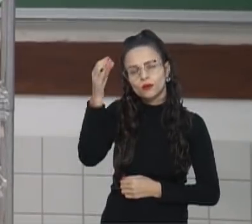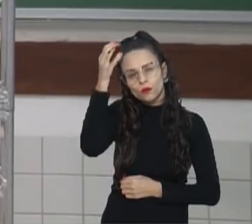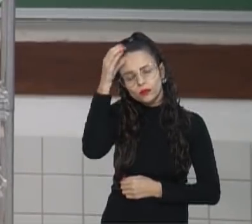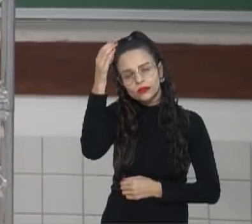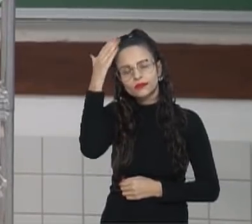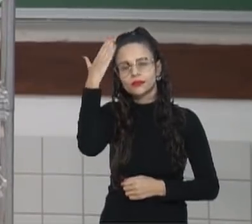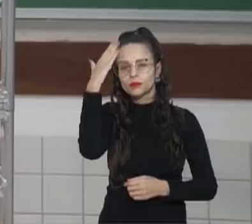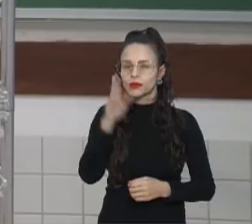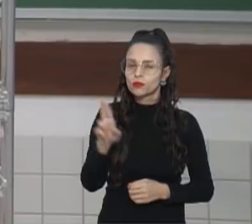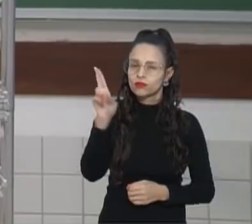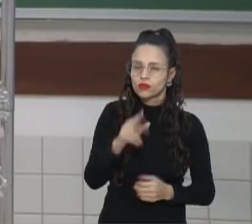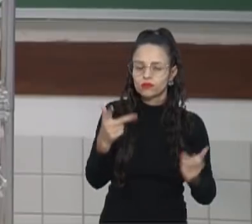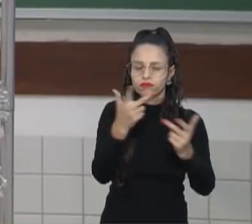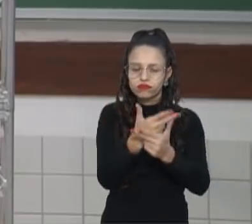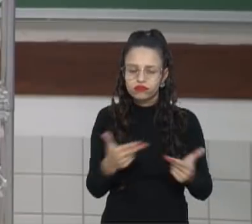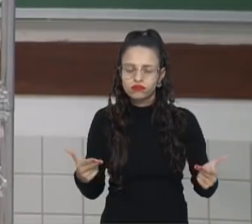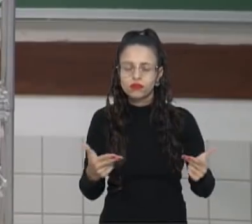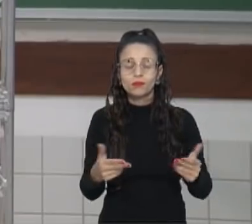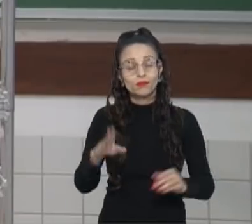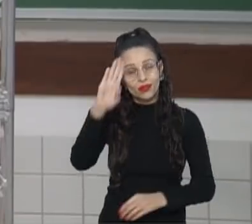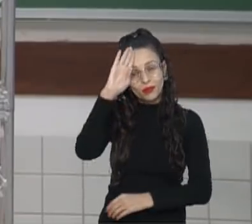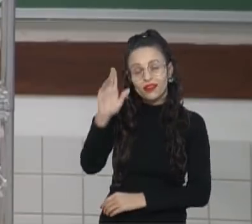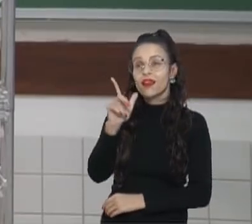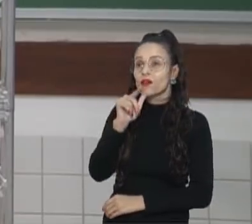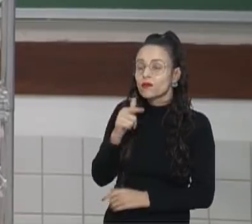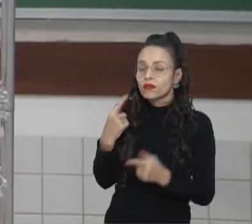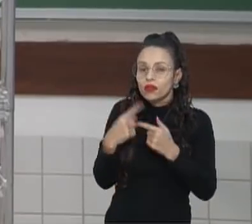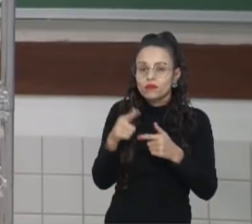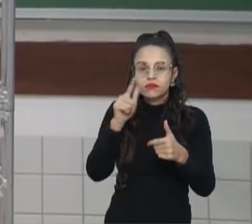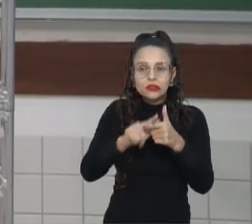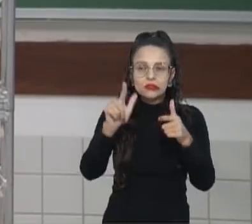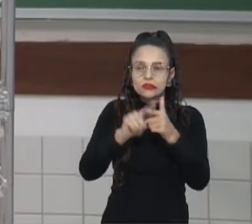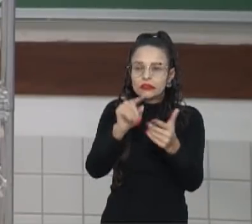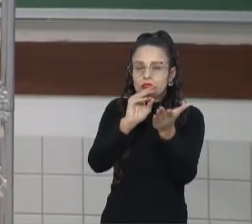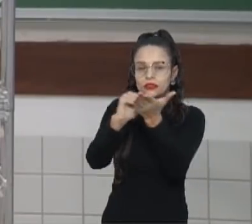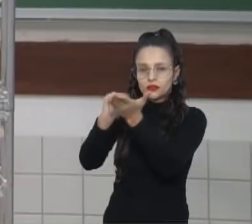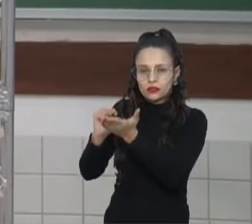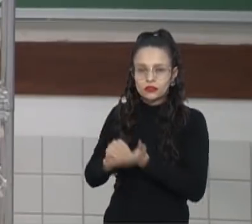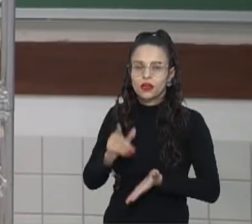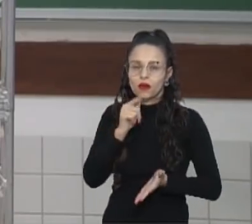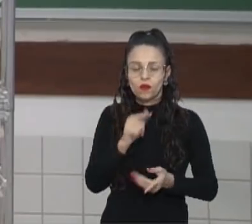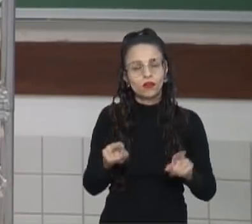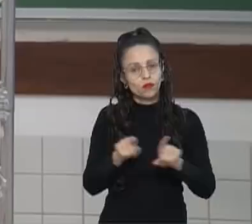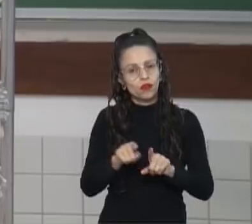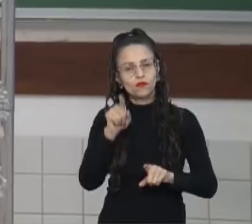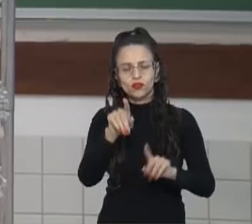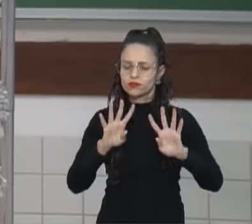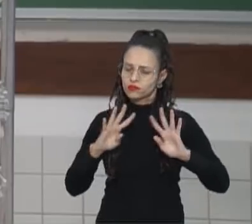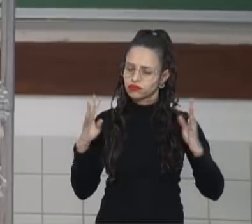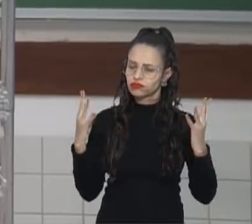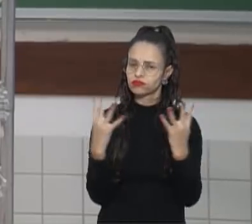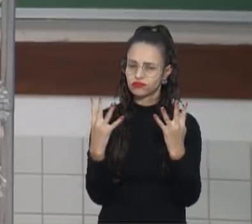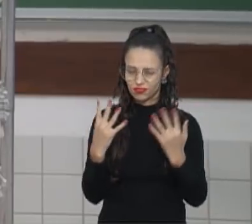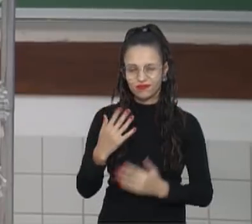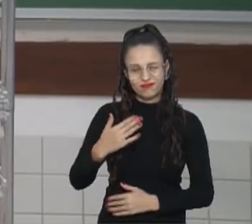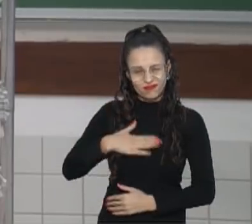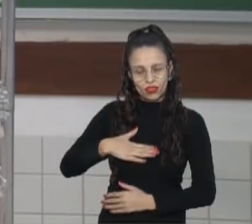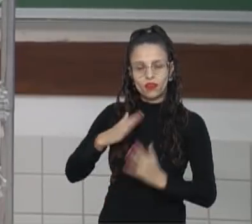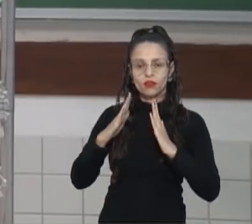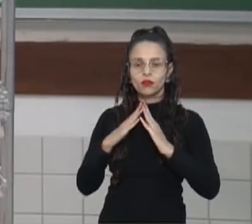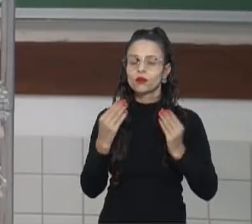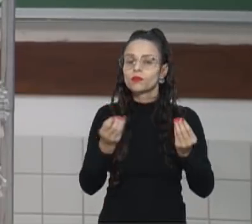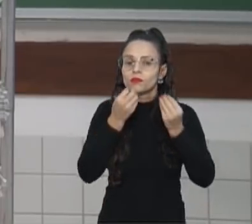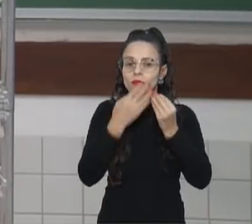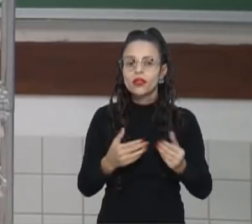a água no momento de crise hídrica que estamos passando. E para o seu isolamento social e bem, o que